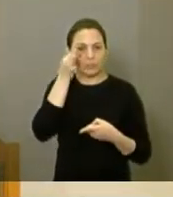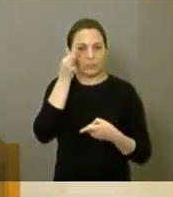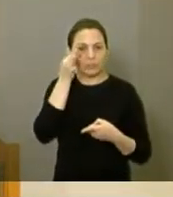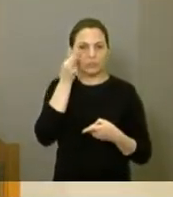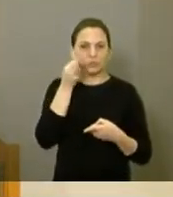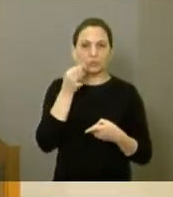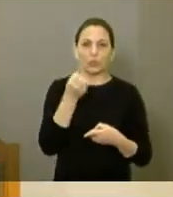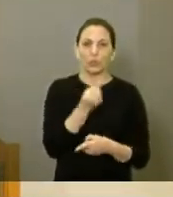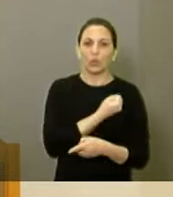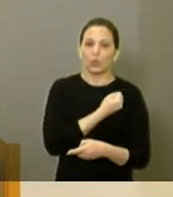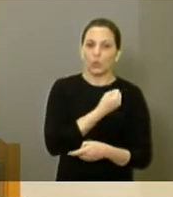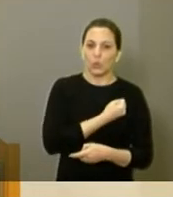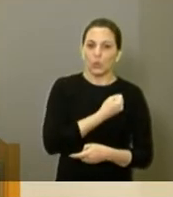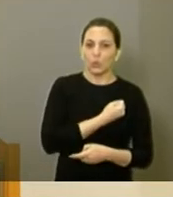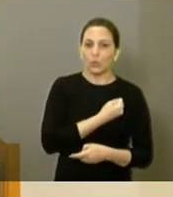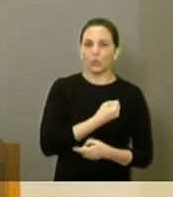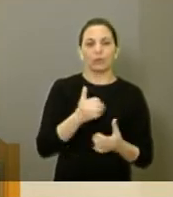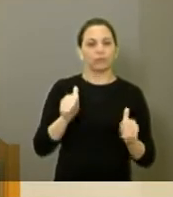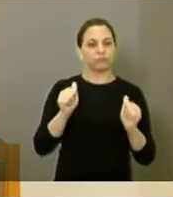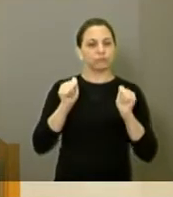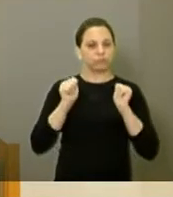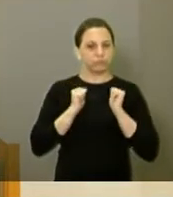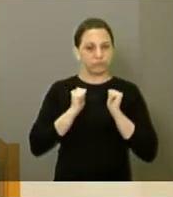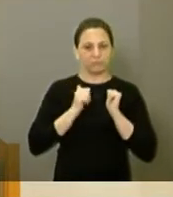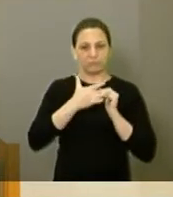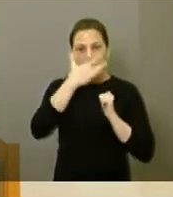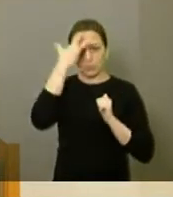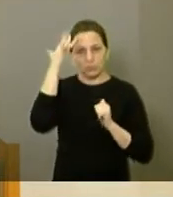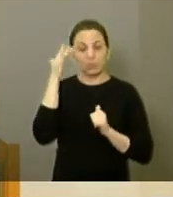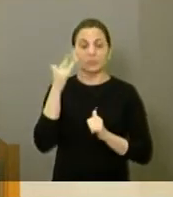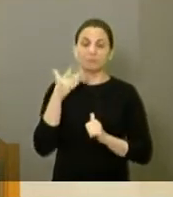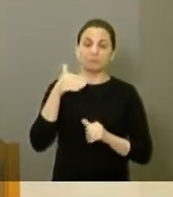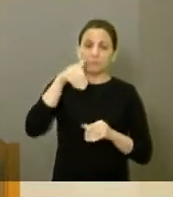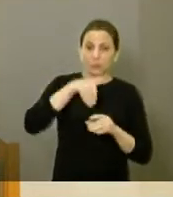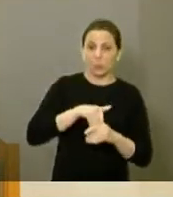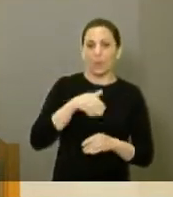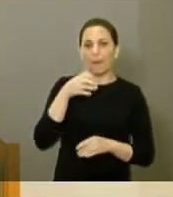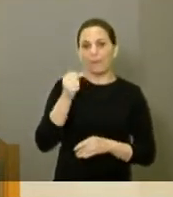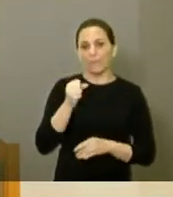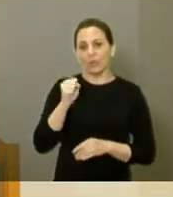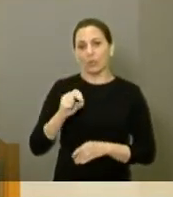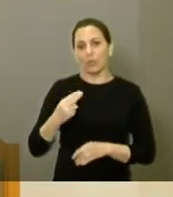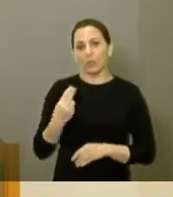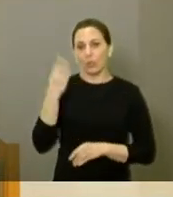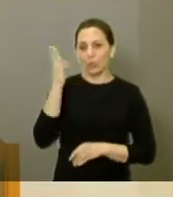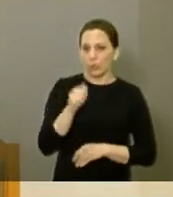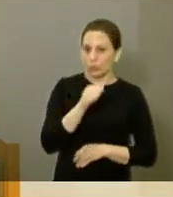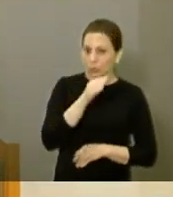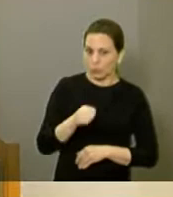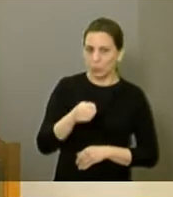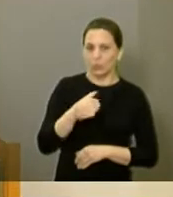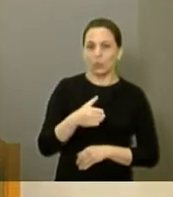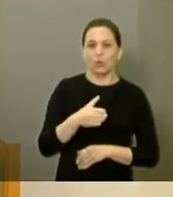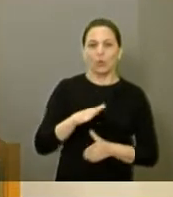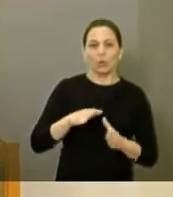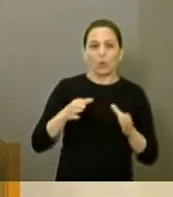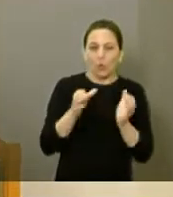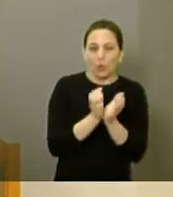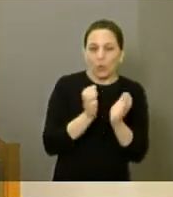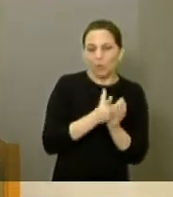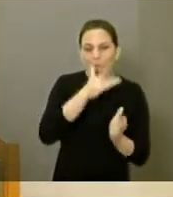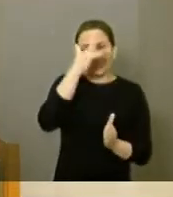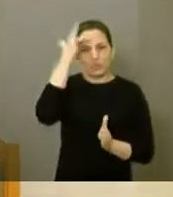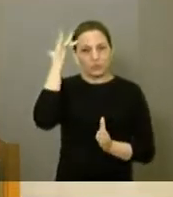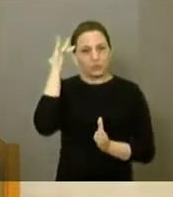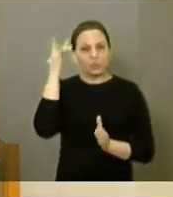um número altíssimo de abstenções e votos brancos e nulos uma parcela considerável da população de araraquara que